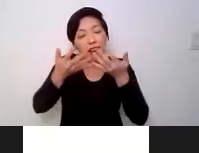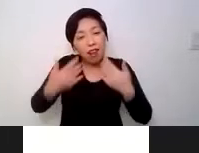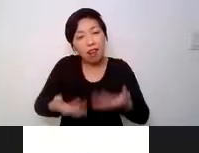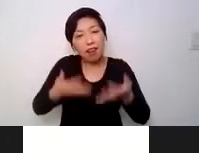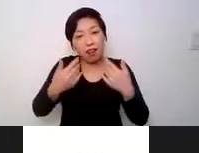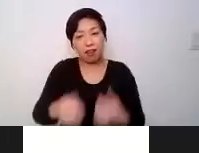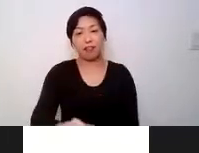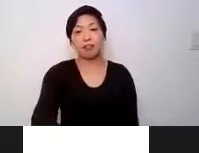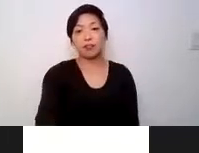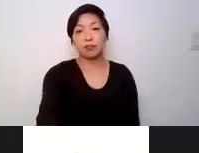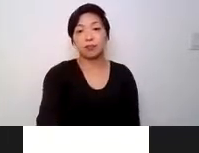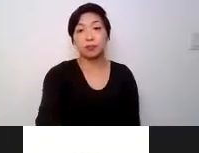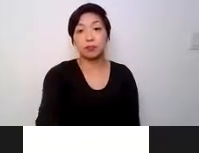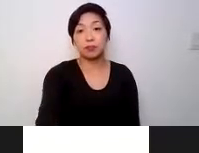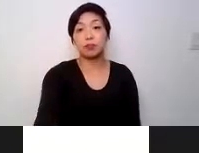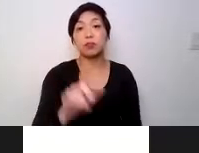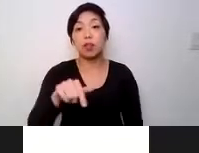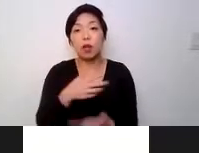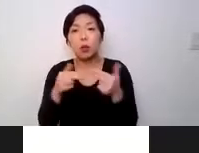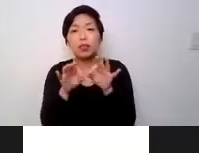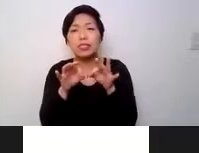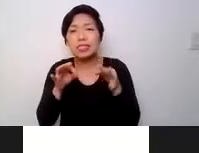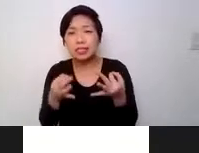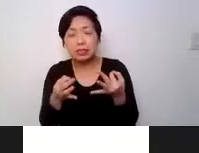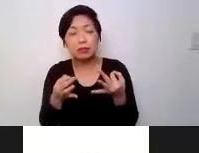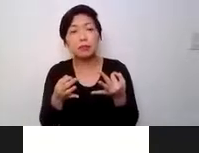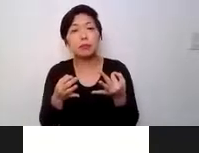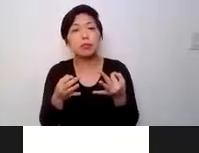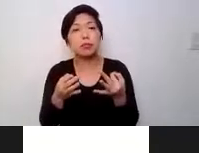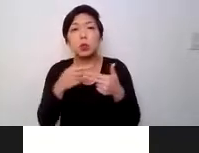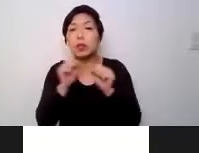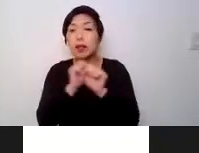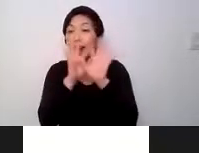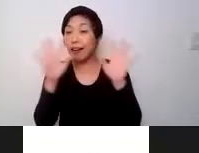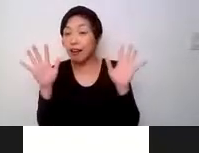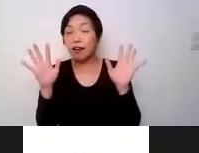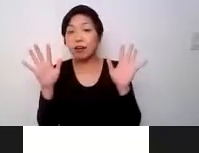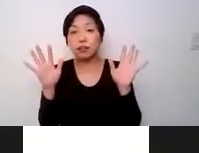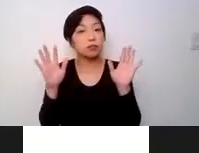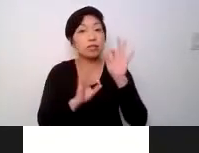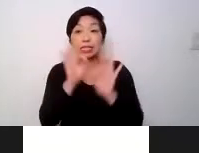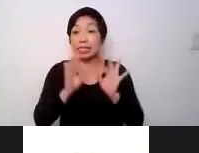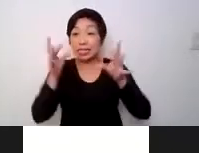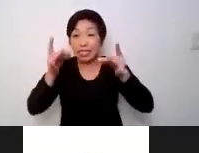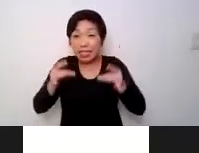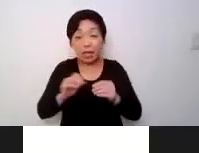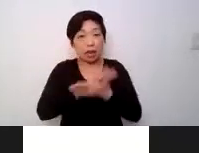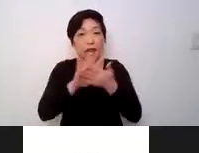formas super simplificadas tons claros justa posição de volumes e sem ornamentação esses